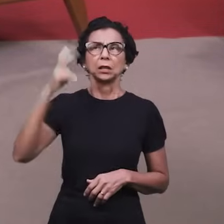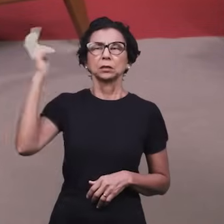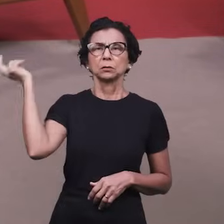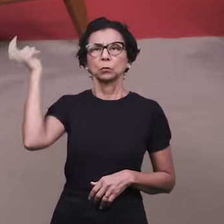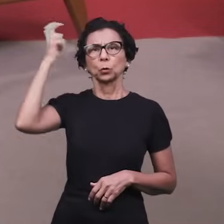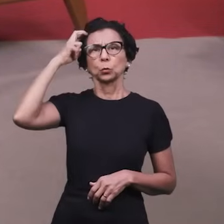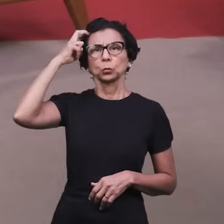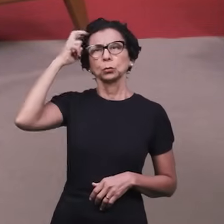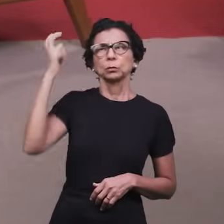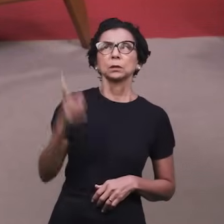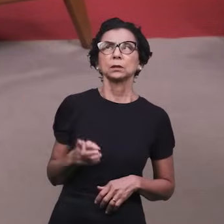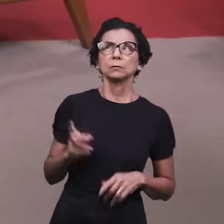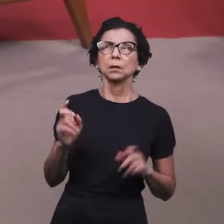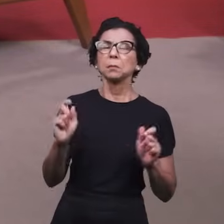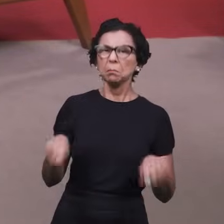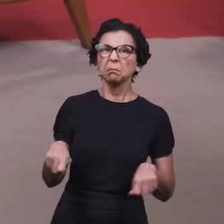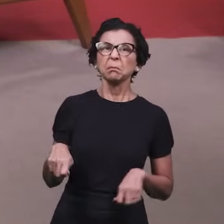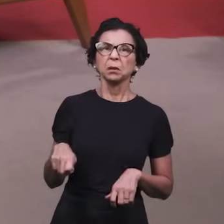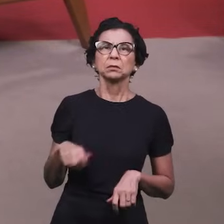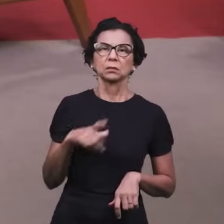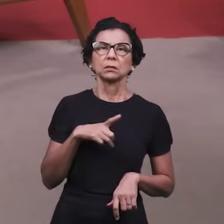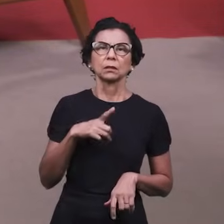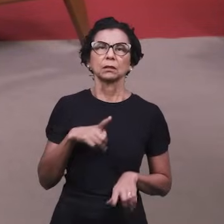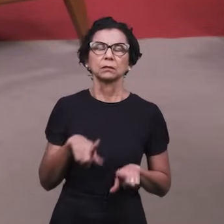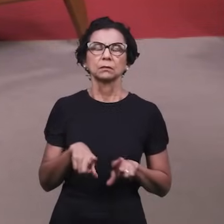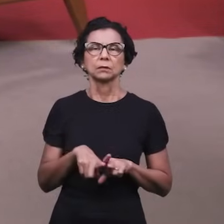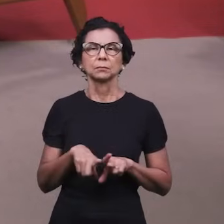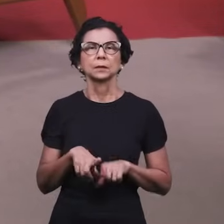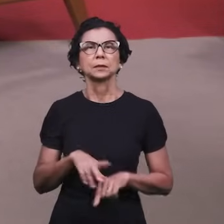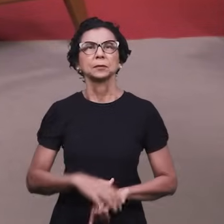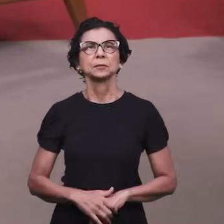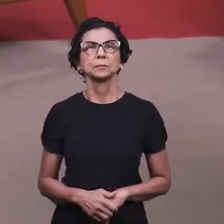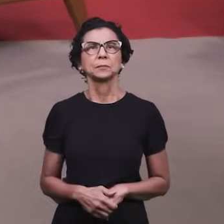está qualificado para o encontro com o